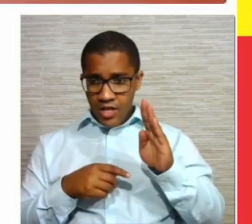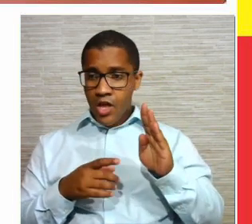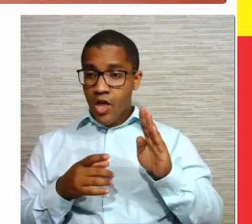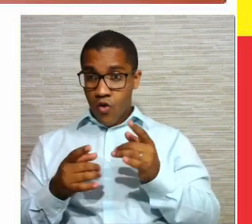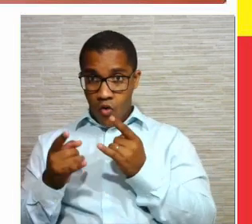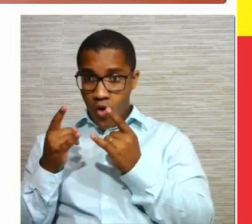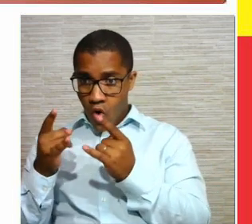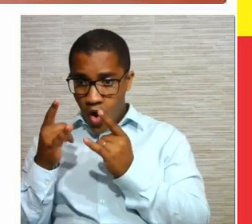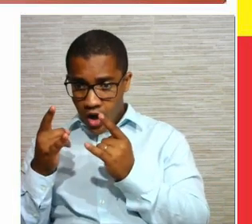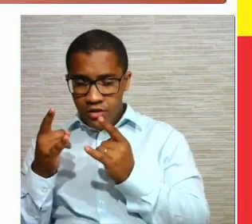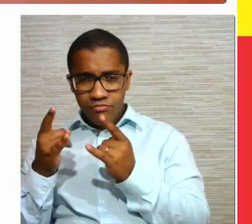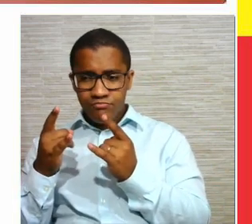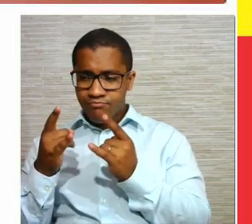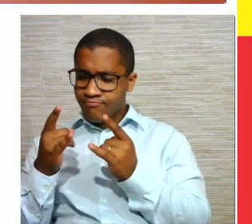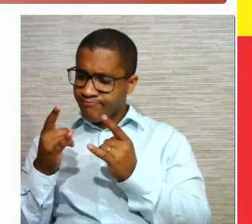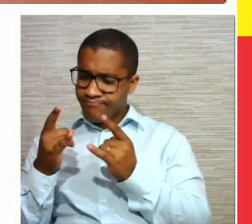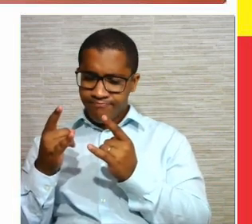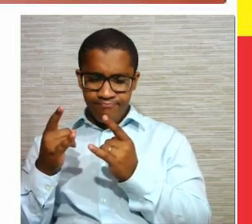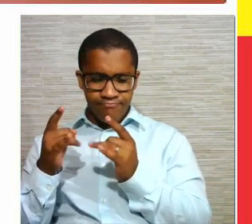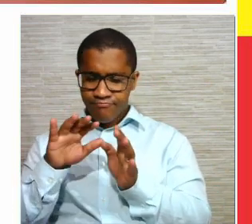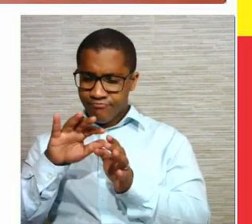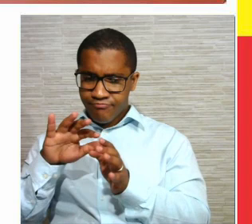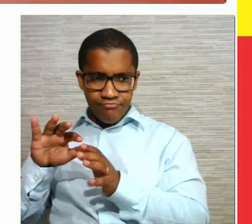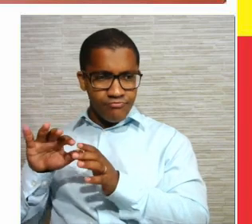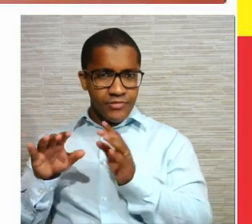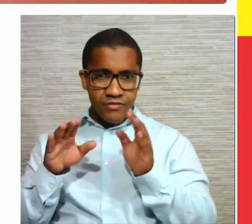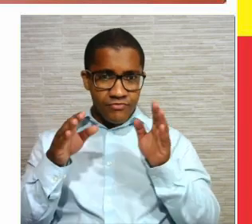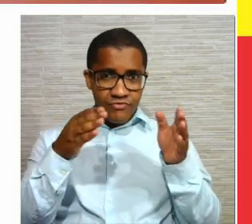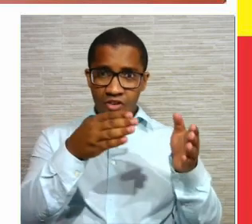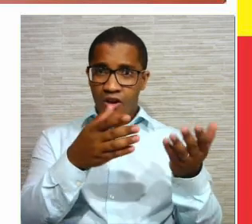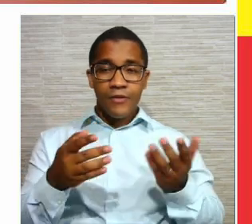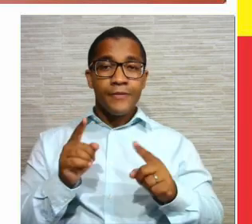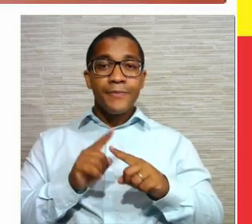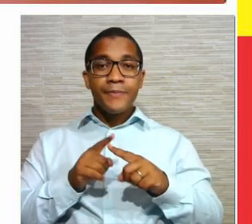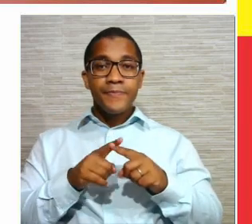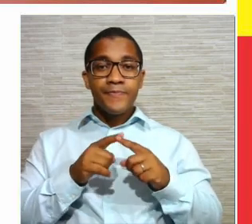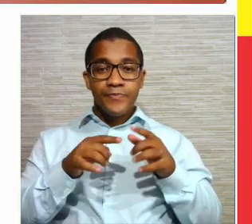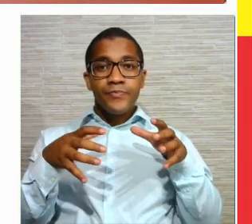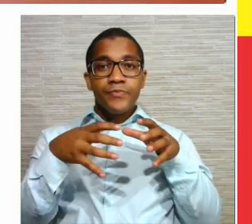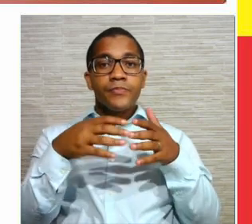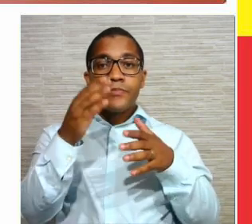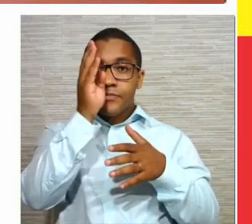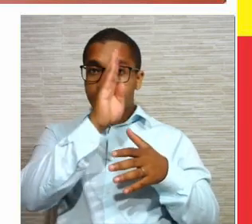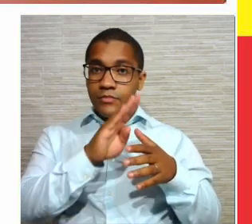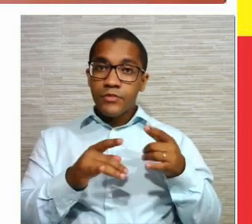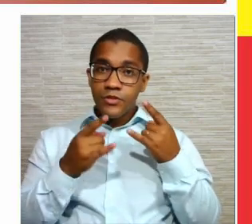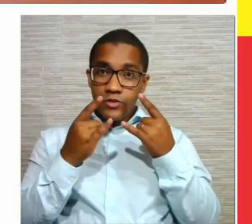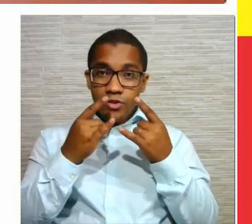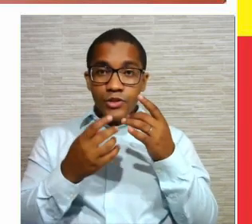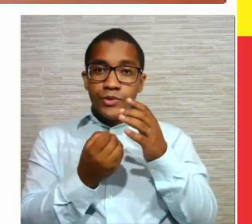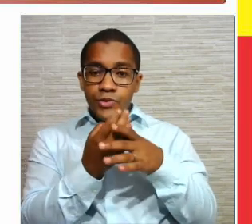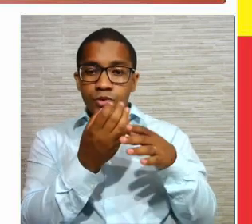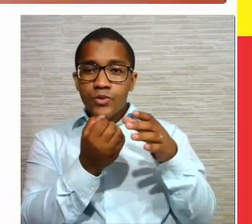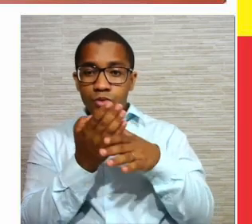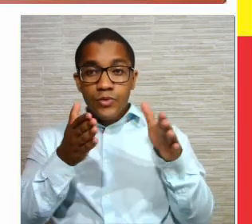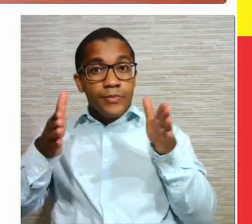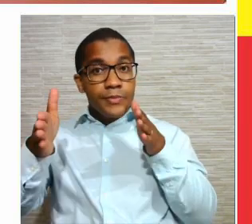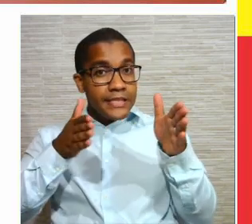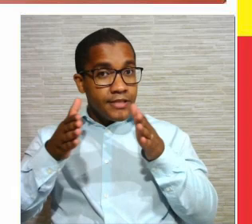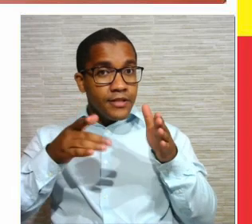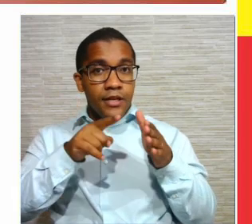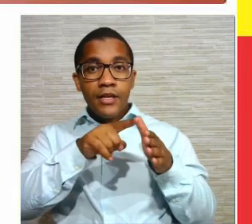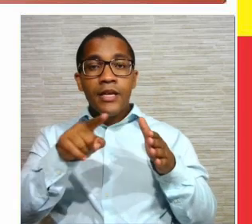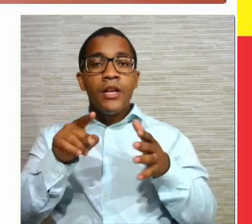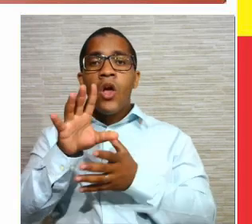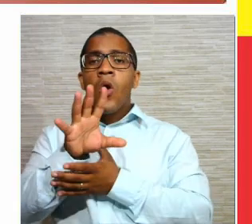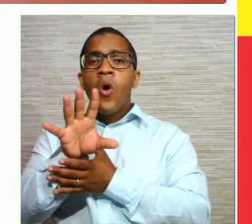dizer, do rock em si. Eles tinham perdido mais essa rebeldia. Então muitas bandas brasileiras de rock que surgiam durante esse período,